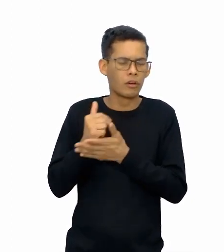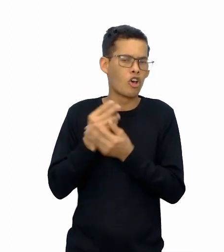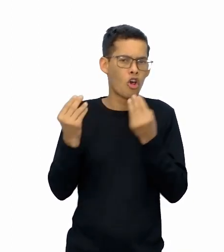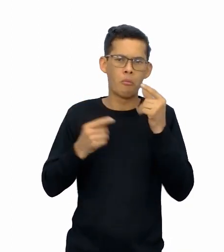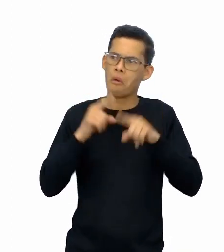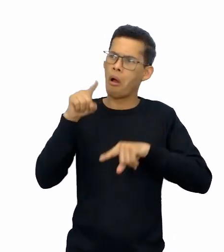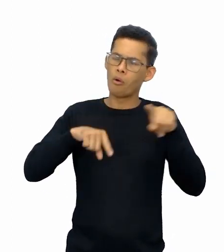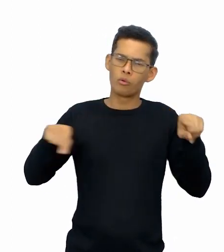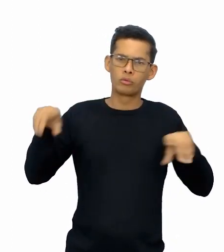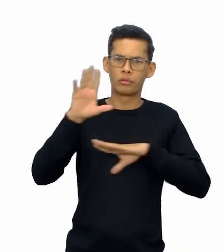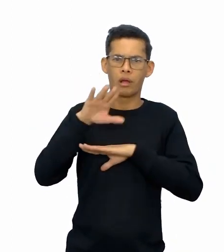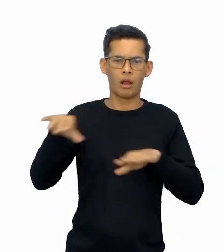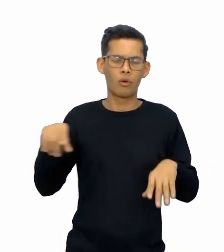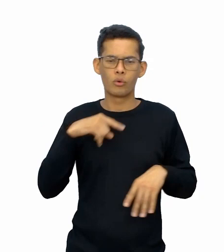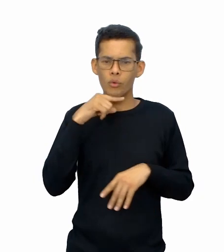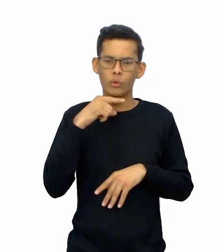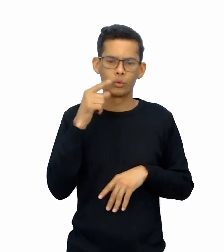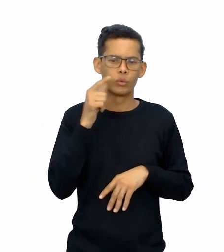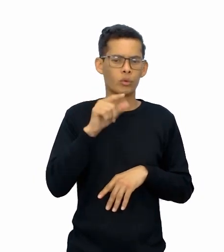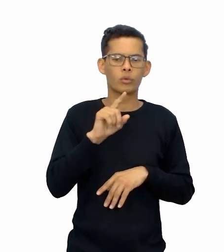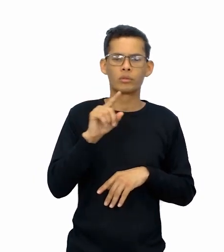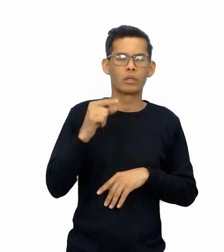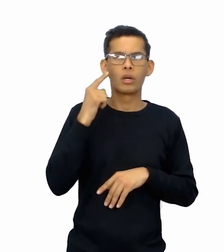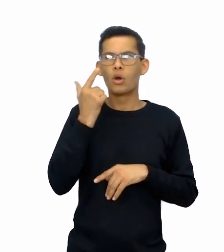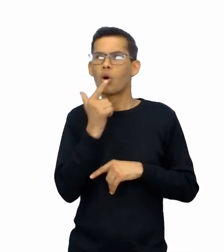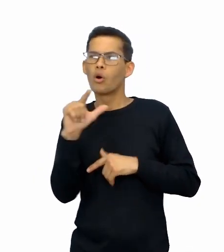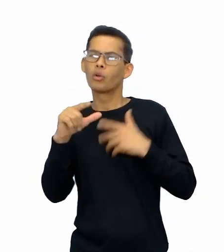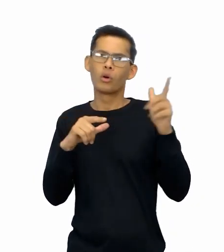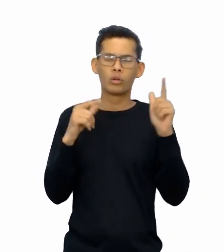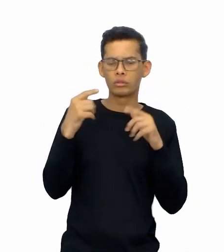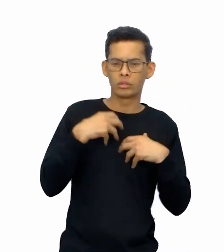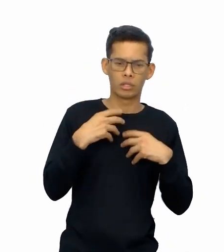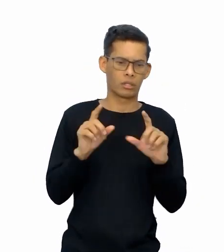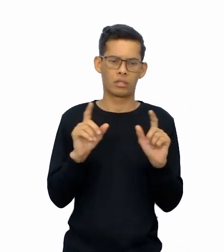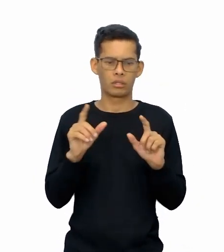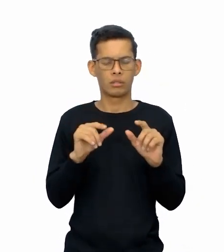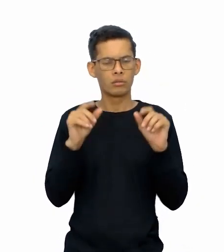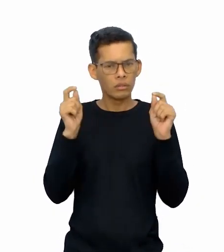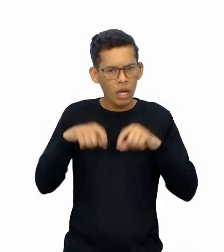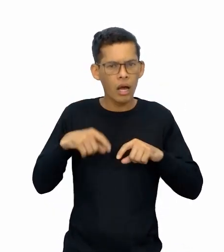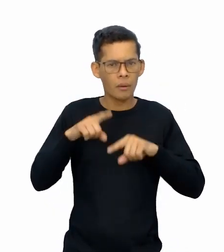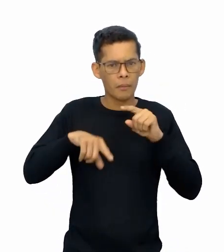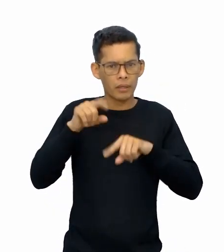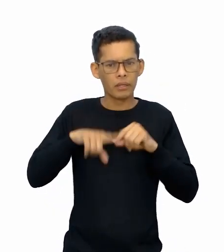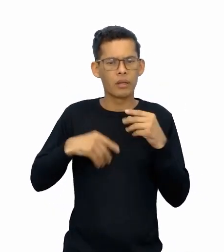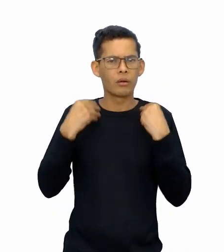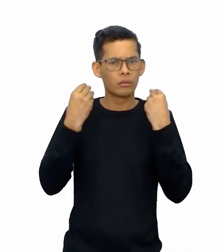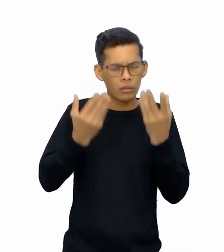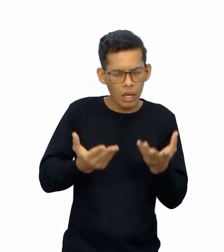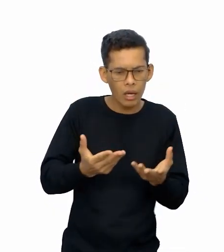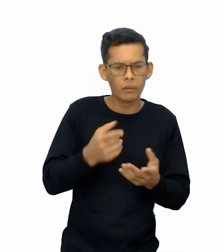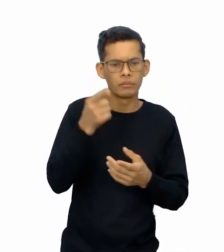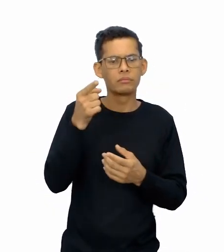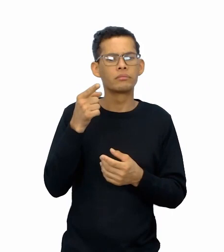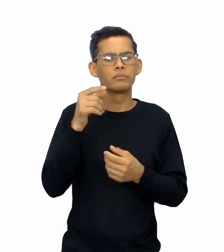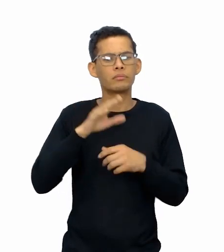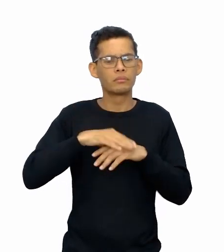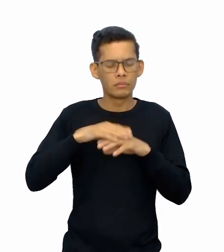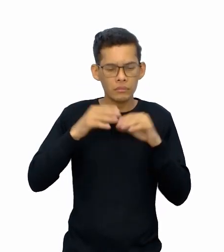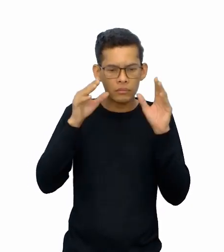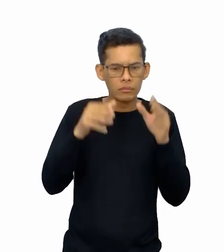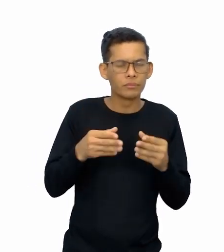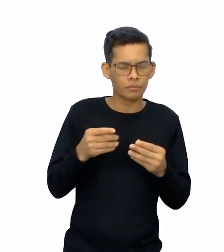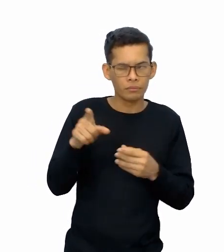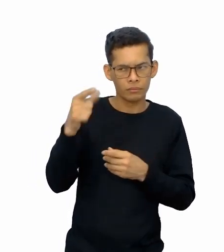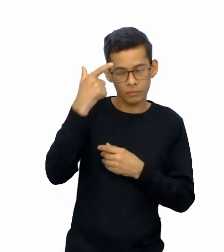conseguirem pensar em situações, a gente já pode trazer os produtos e aí seria um experimento mais ilustrativo, né, claro. Mas levando